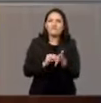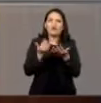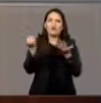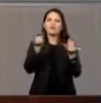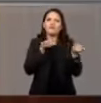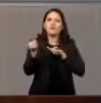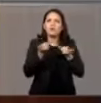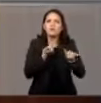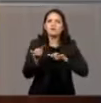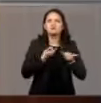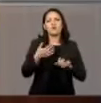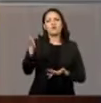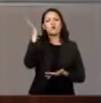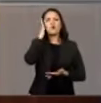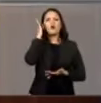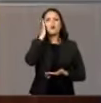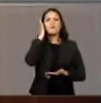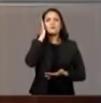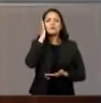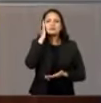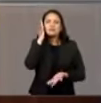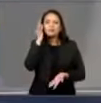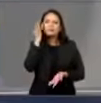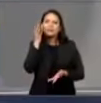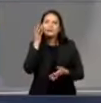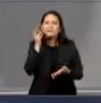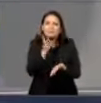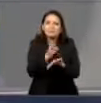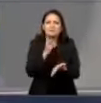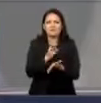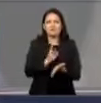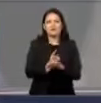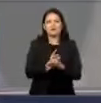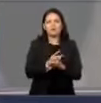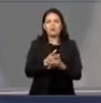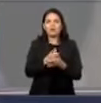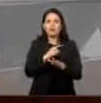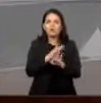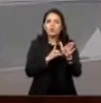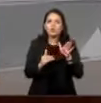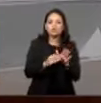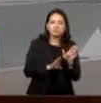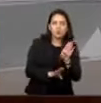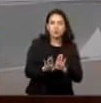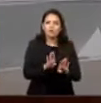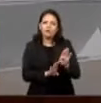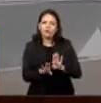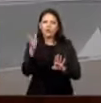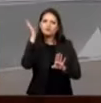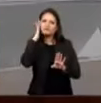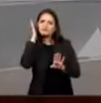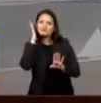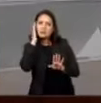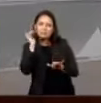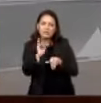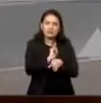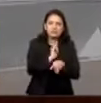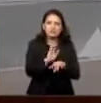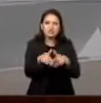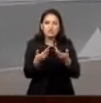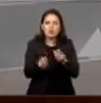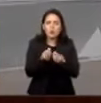nos permitem aferir com a necessária acuidade a determinadas áreas do conhecimento